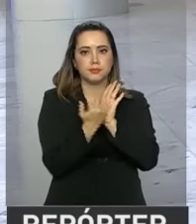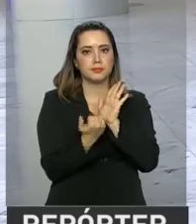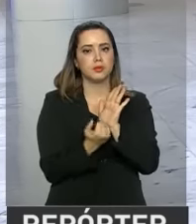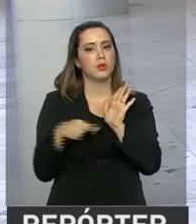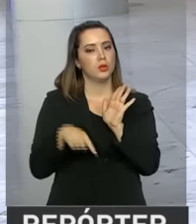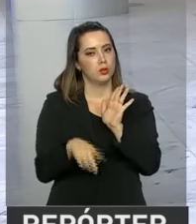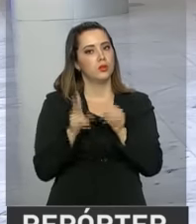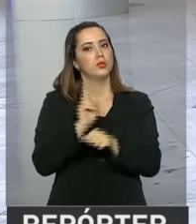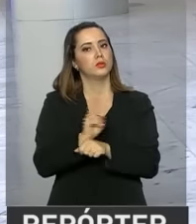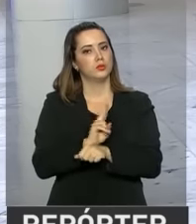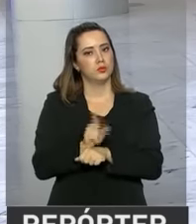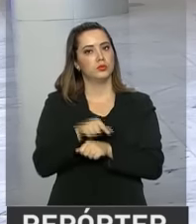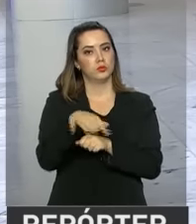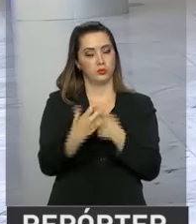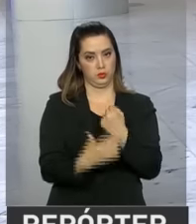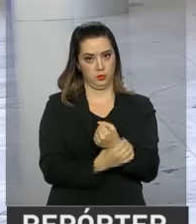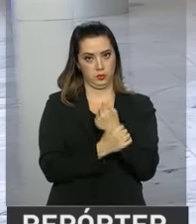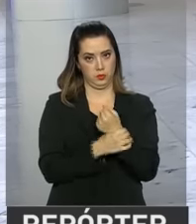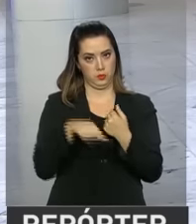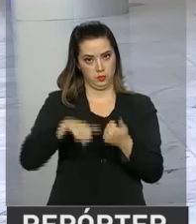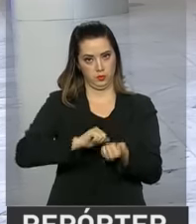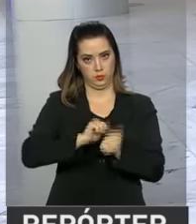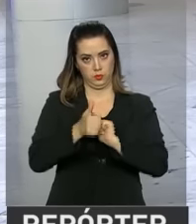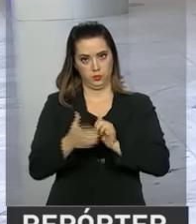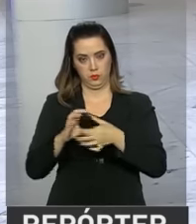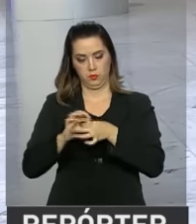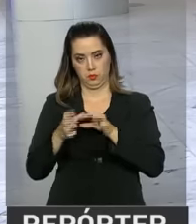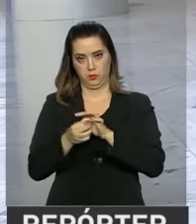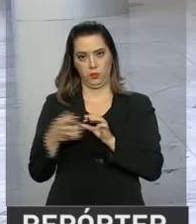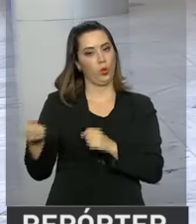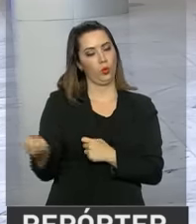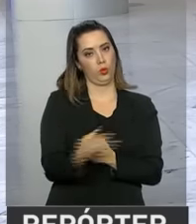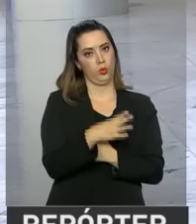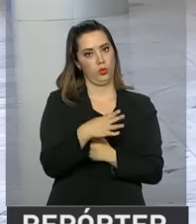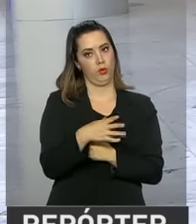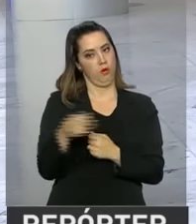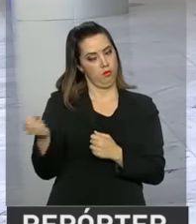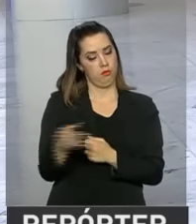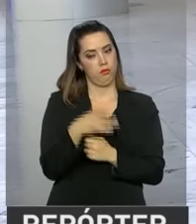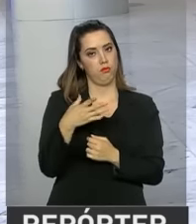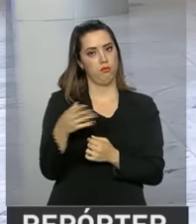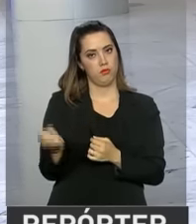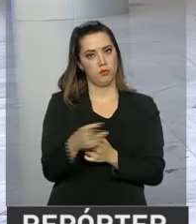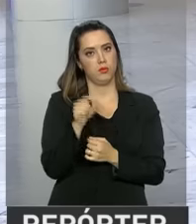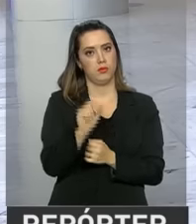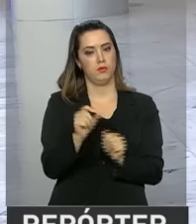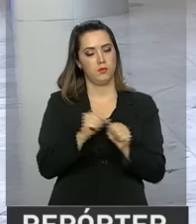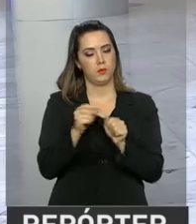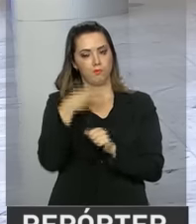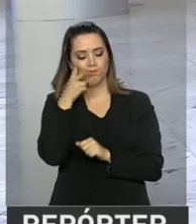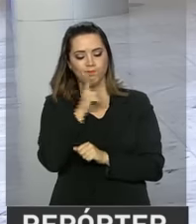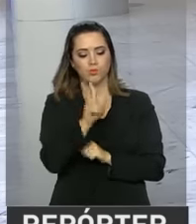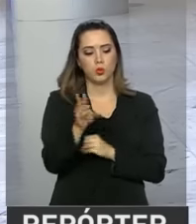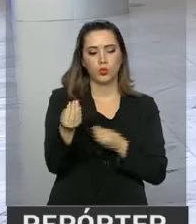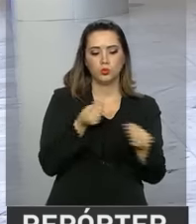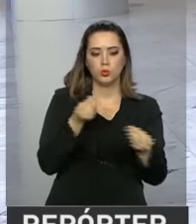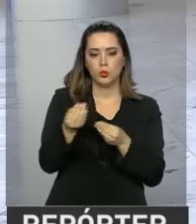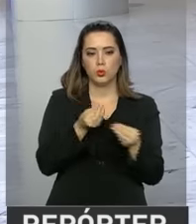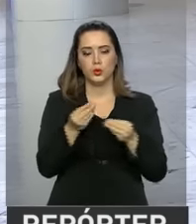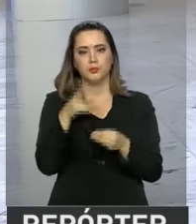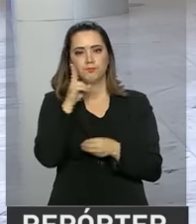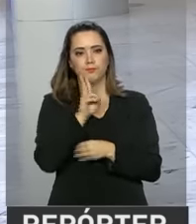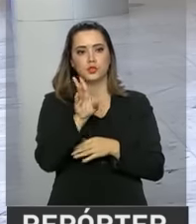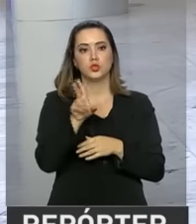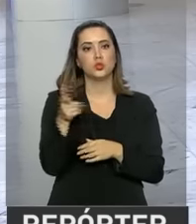da segurança dos Jogos. Ele disse que será necessário tomar umas novas medidas práticas, como impor novos postos de controle, rever as barreiras